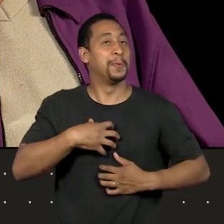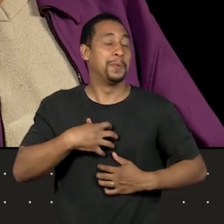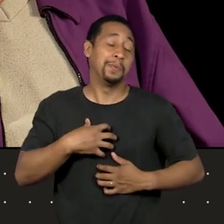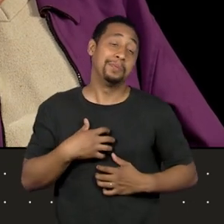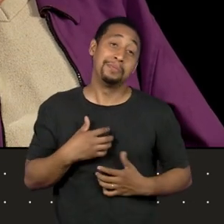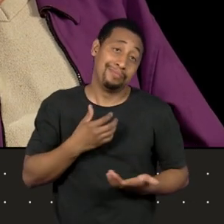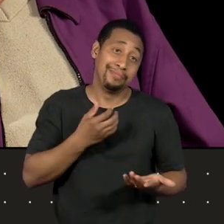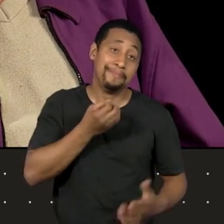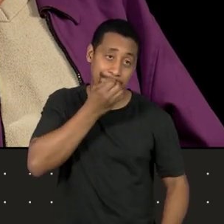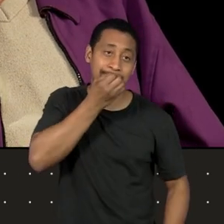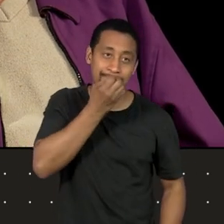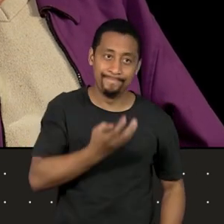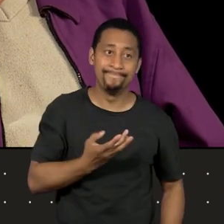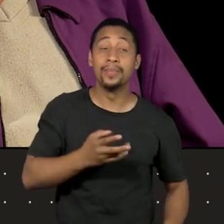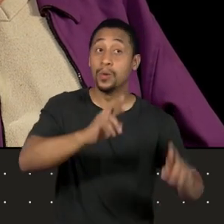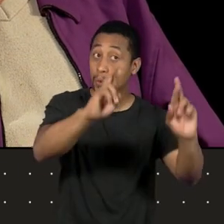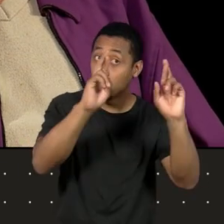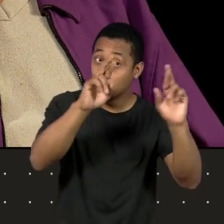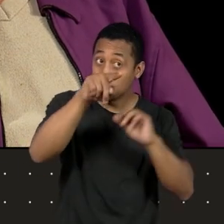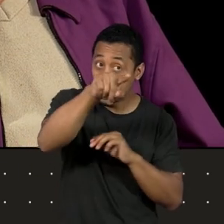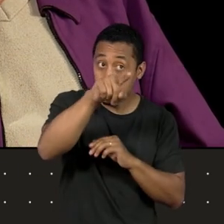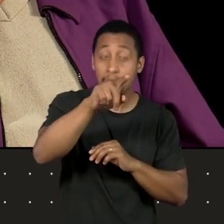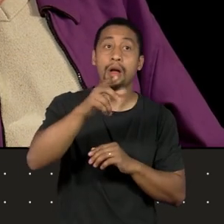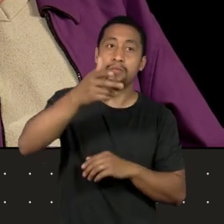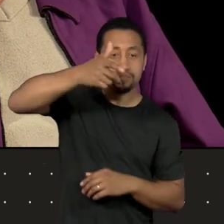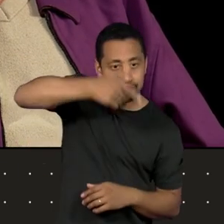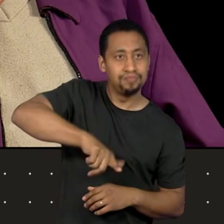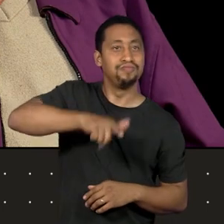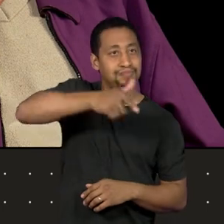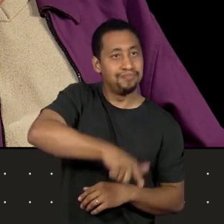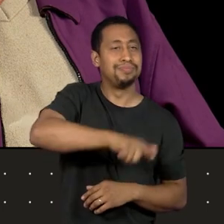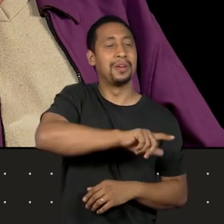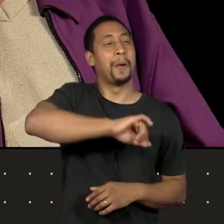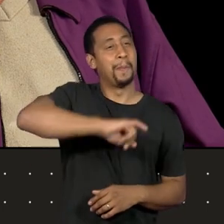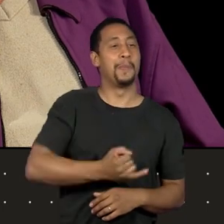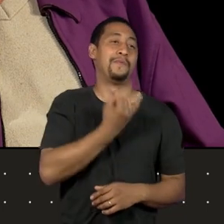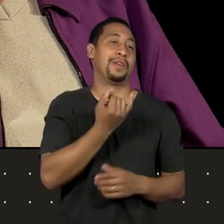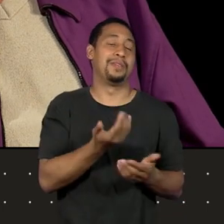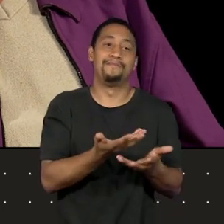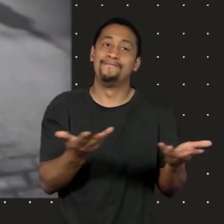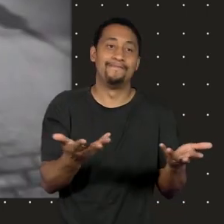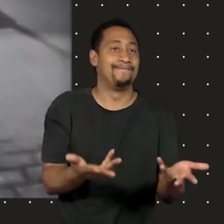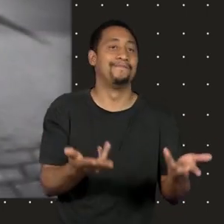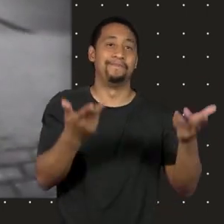espero que você use e abuse esses momentos fantásticos.